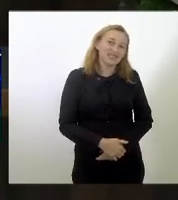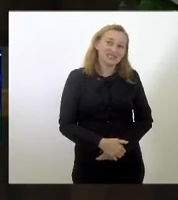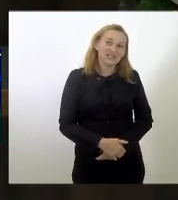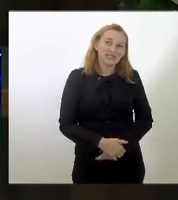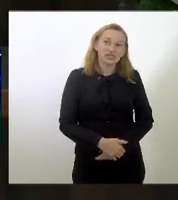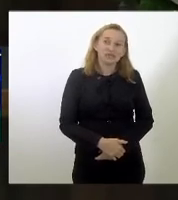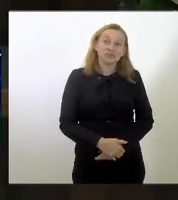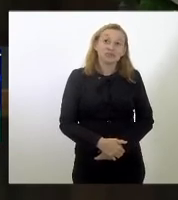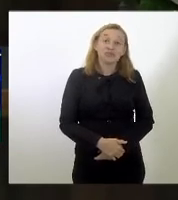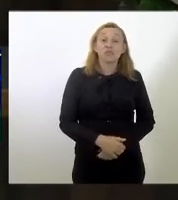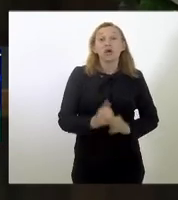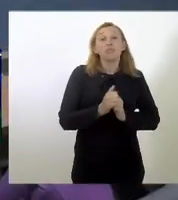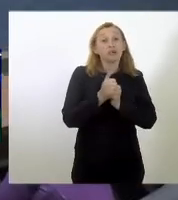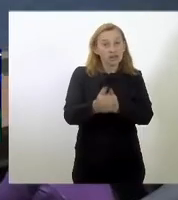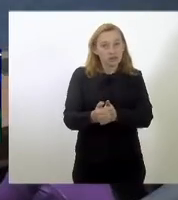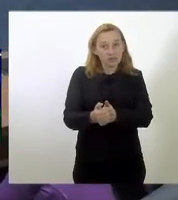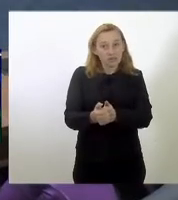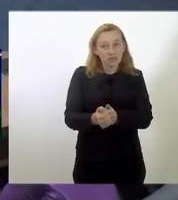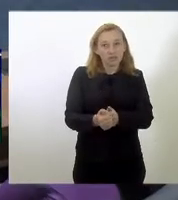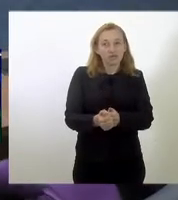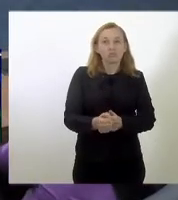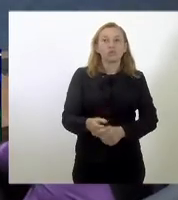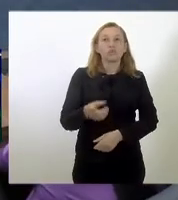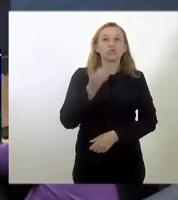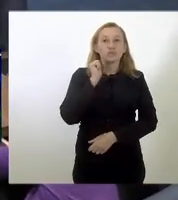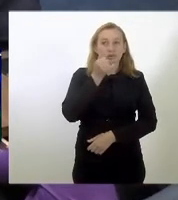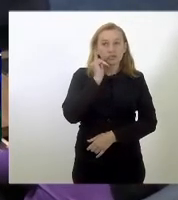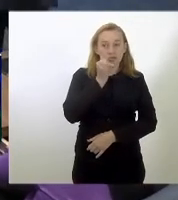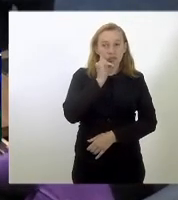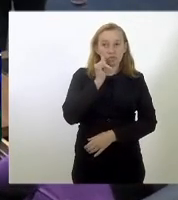Senhor presidente, acompanho o voto do relator. 3-1.